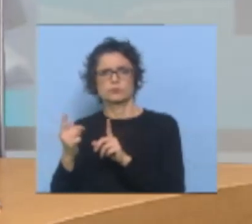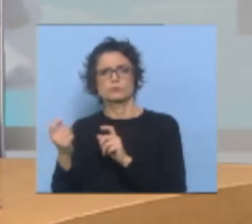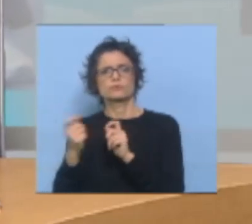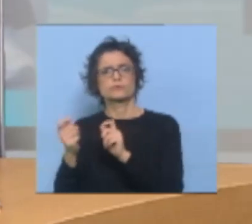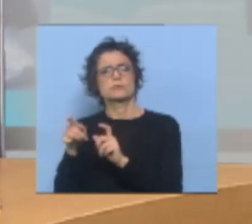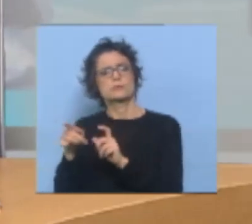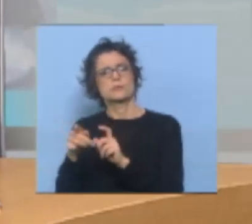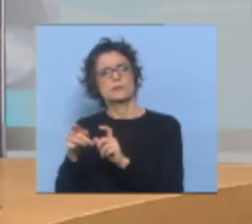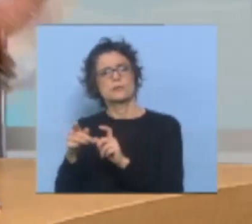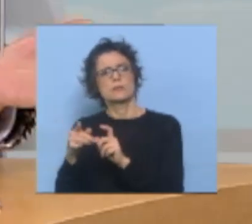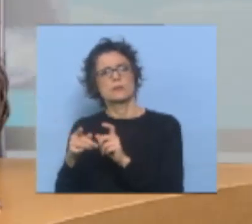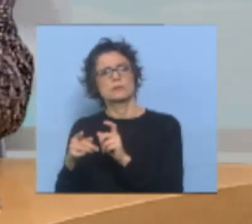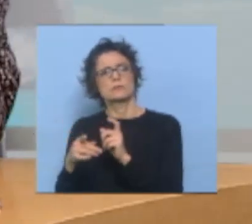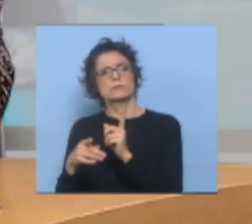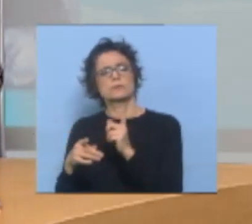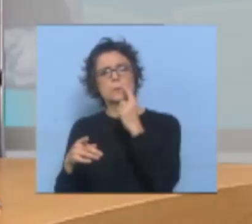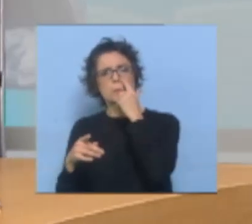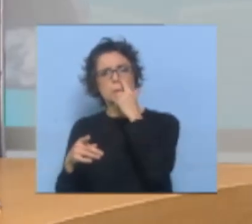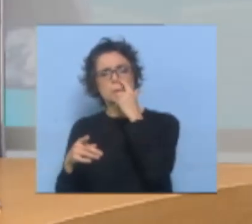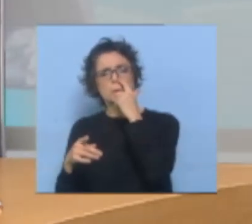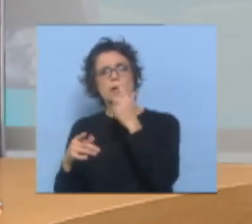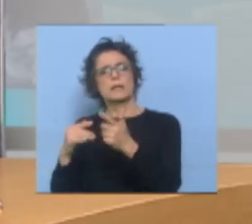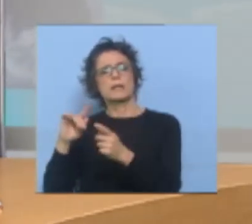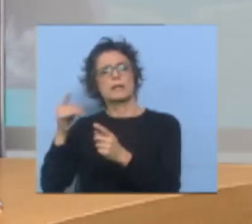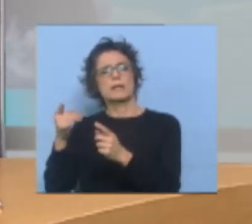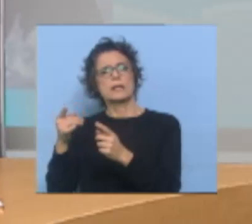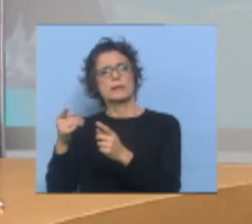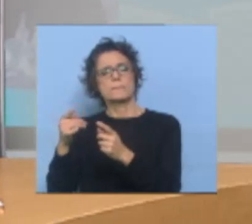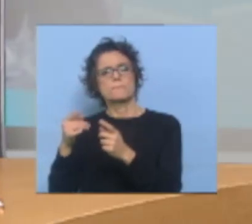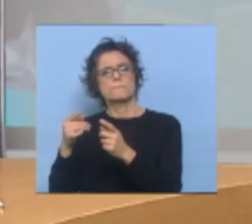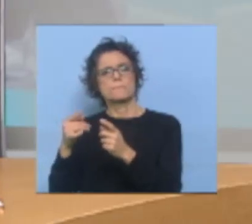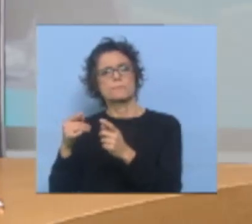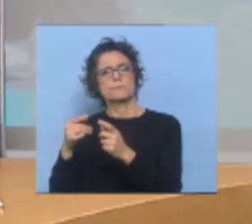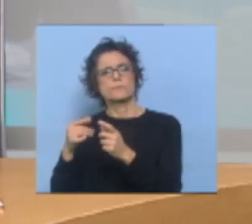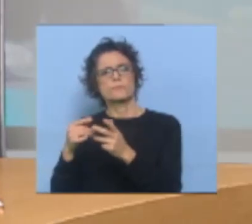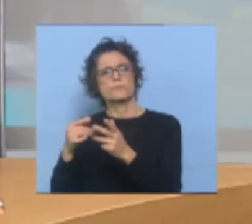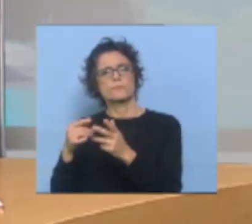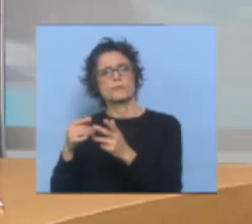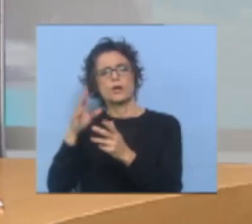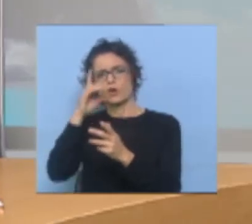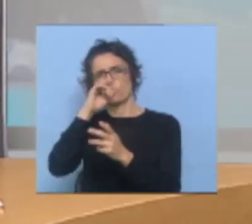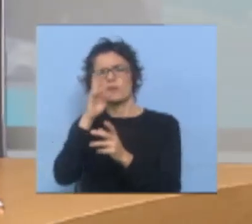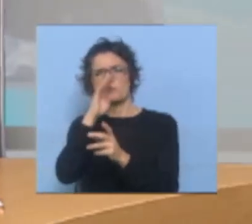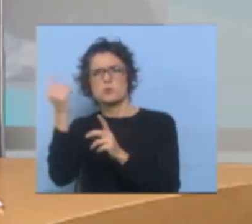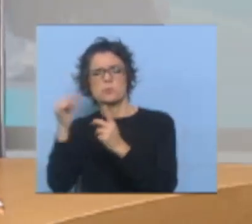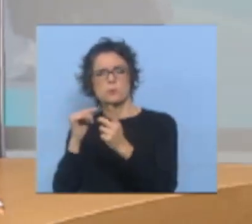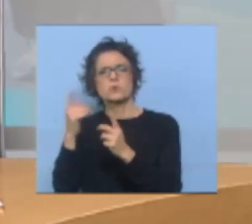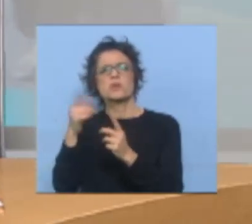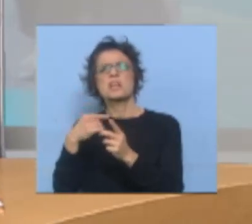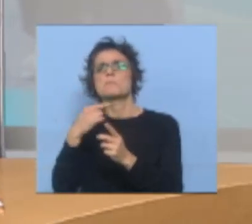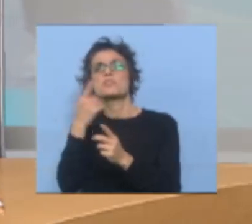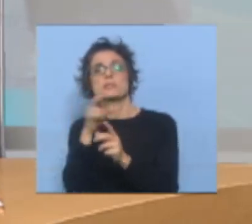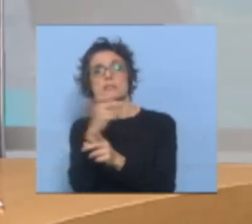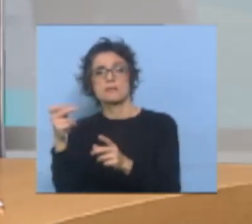Pinto, já não sei se um se outro, mas dizem que qualquer coisa como vai chamar palhaça à tua